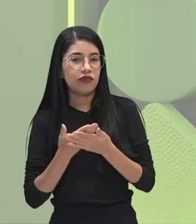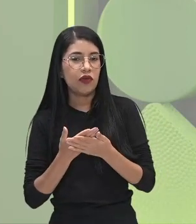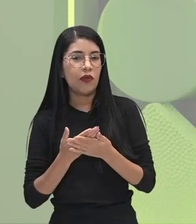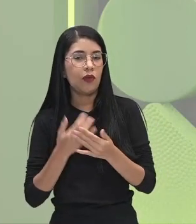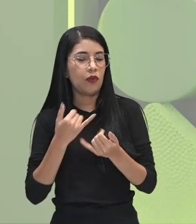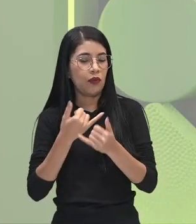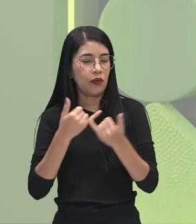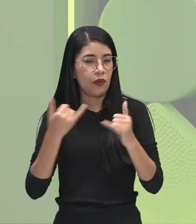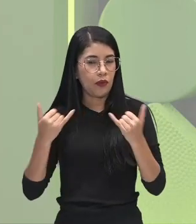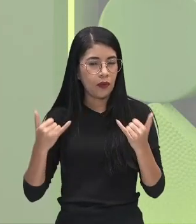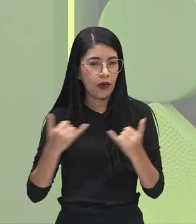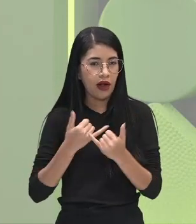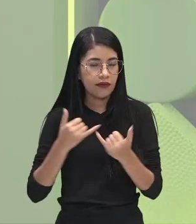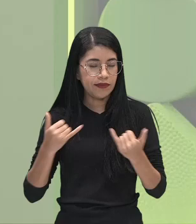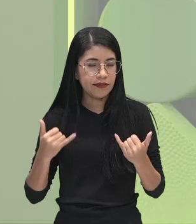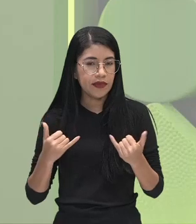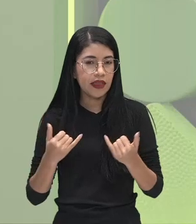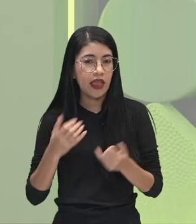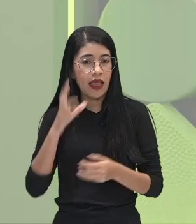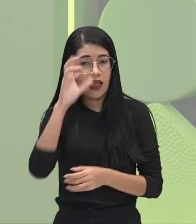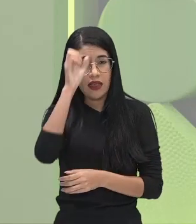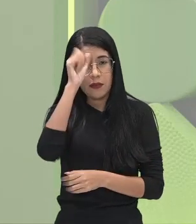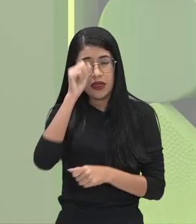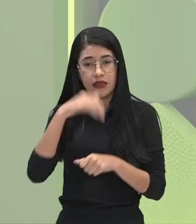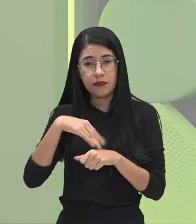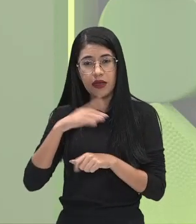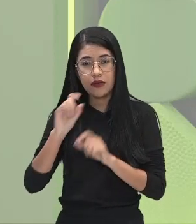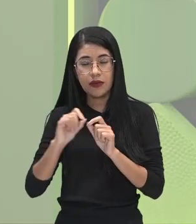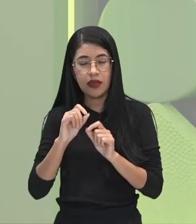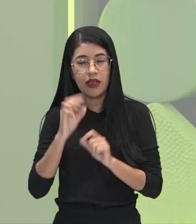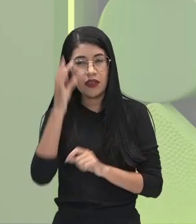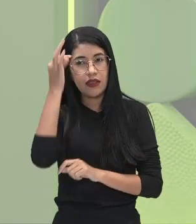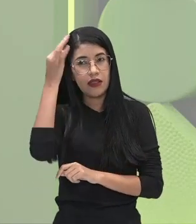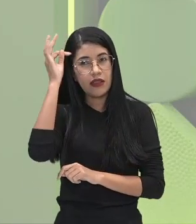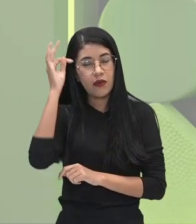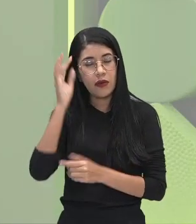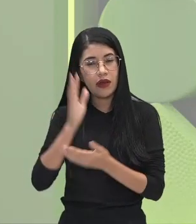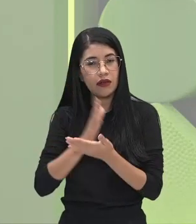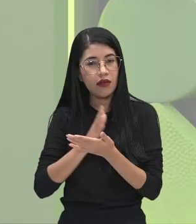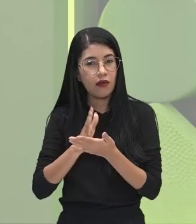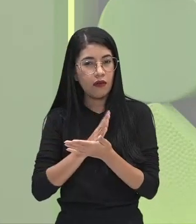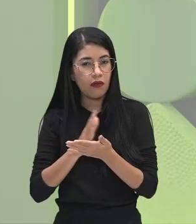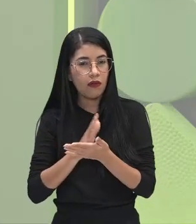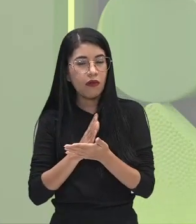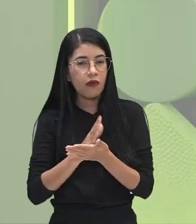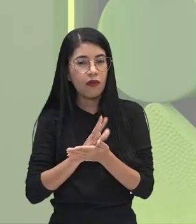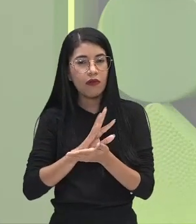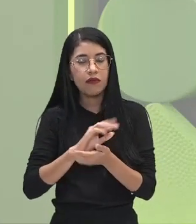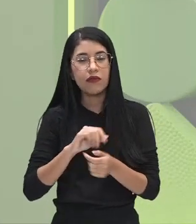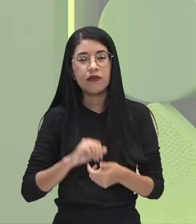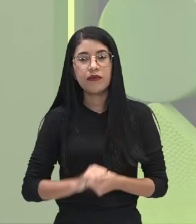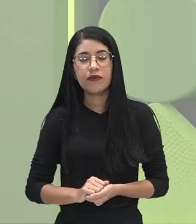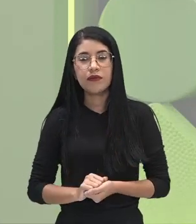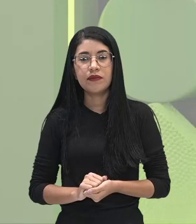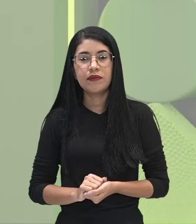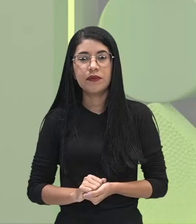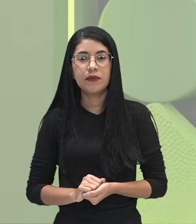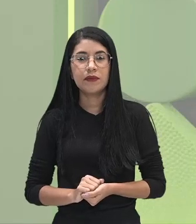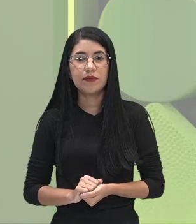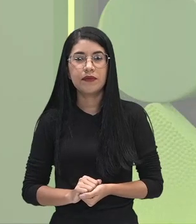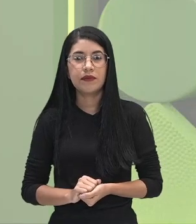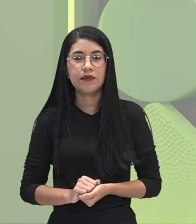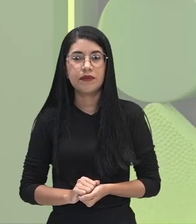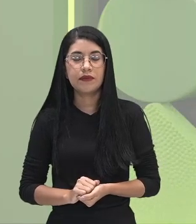a gente vai aprender agora algumas teorias, algumas questões teóricas sobre a questão da corrente